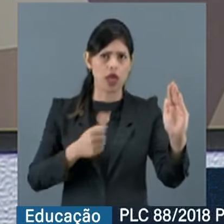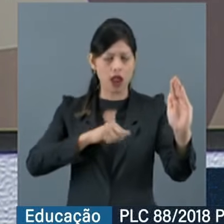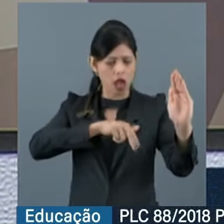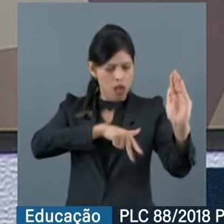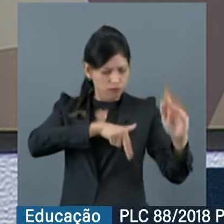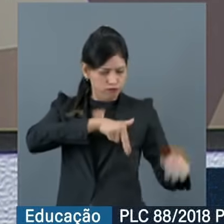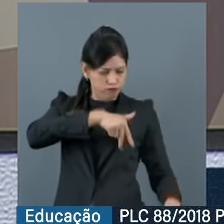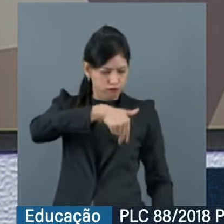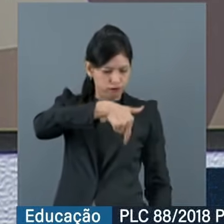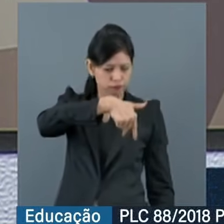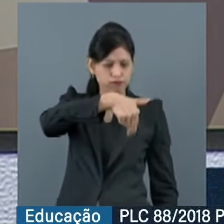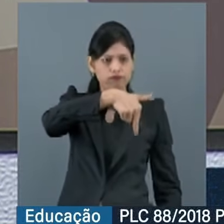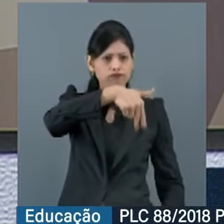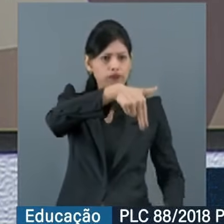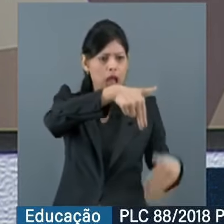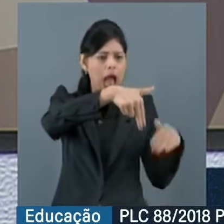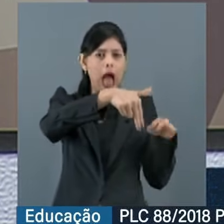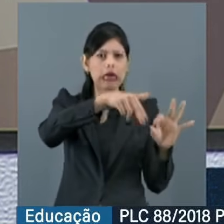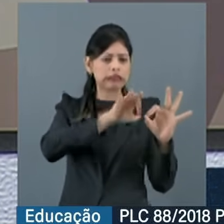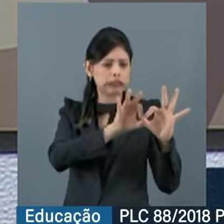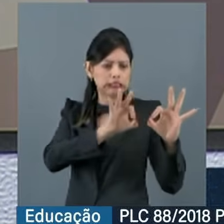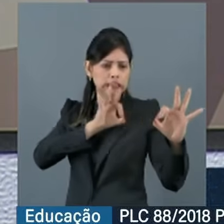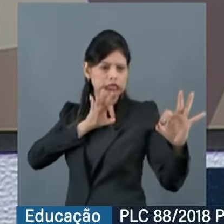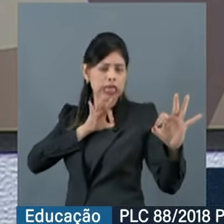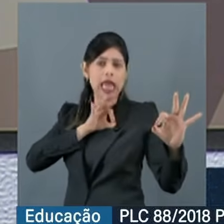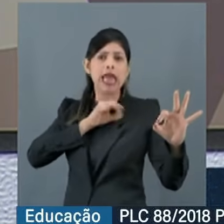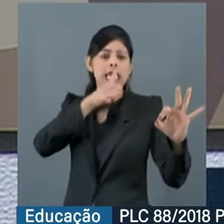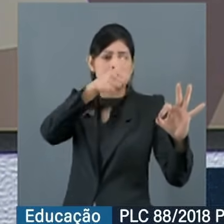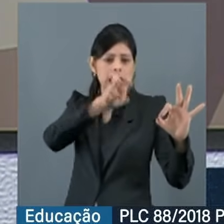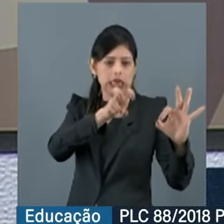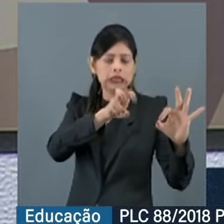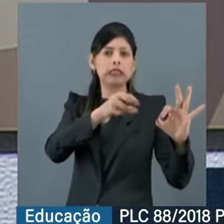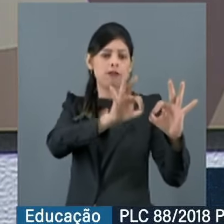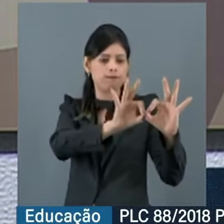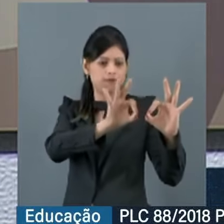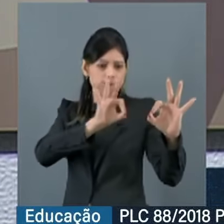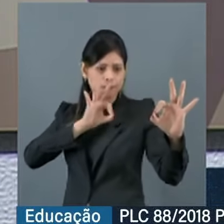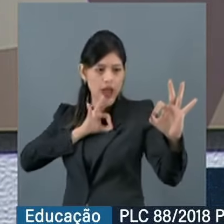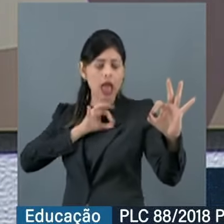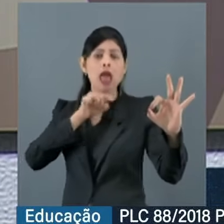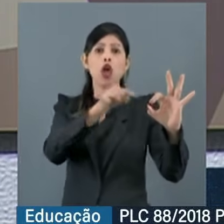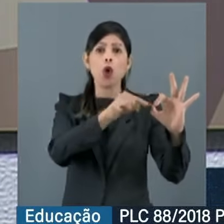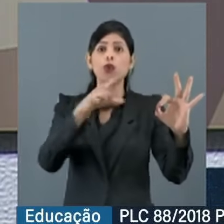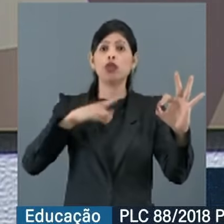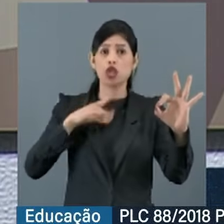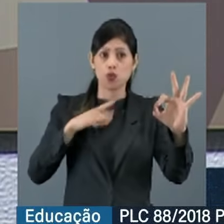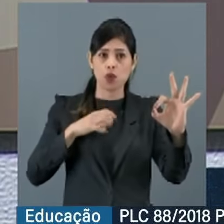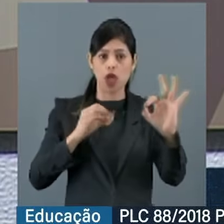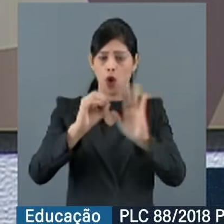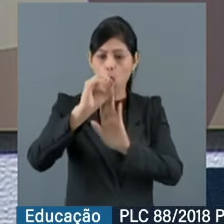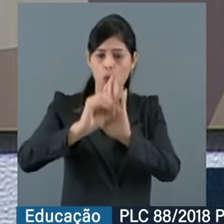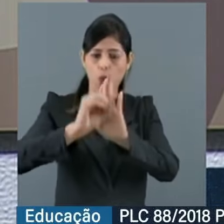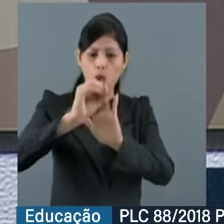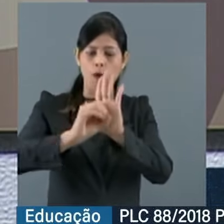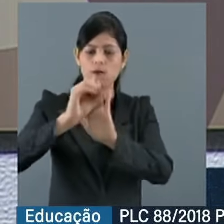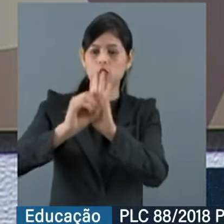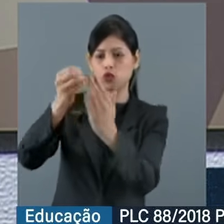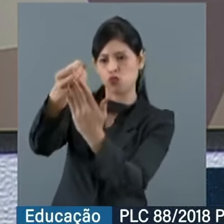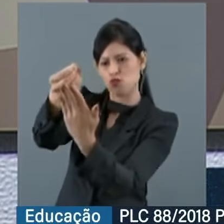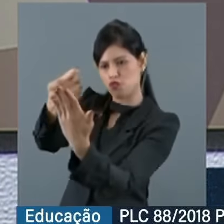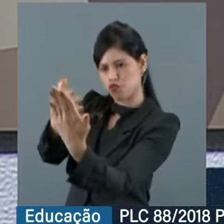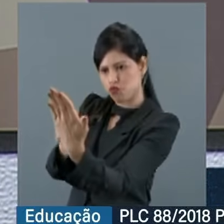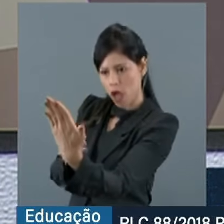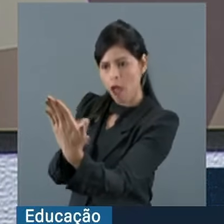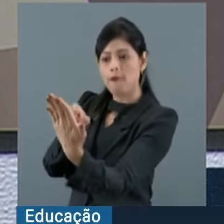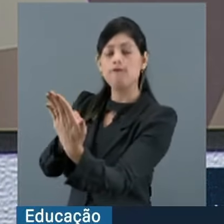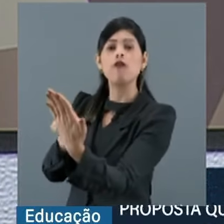a um convite. E eu tenho aqui os ofícios. Estão aqui. 3 dias antes, foi comunicada a